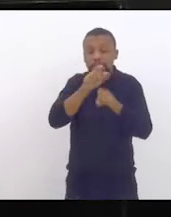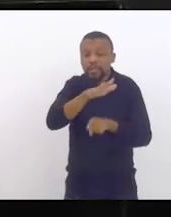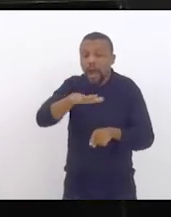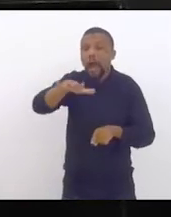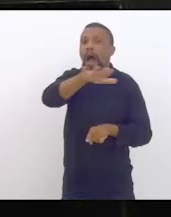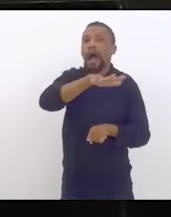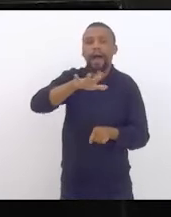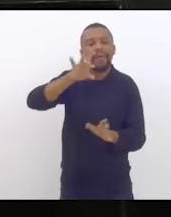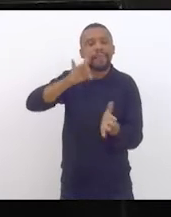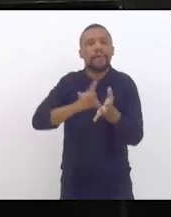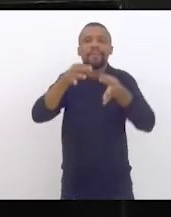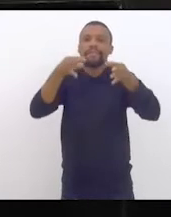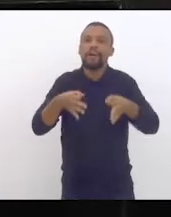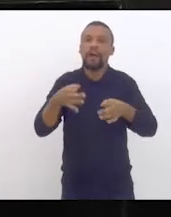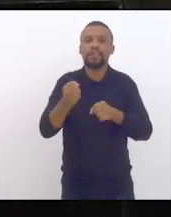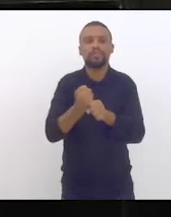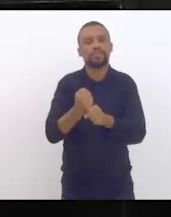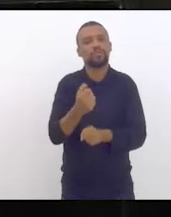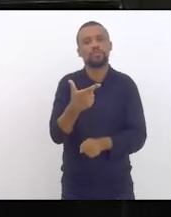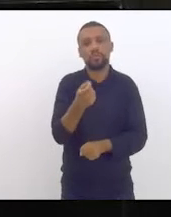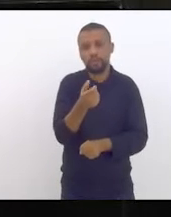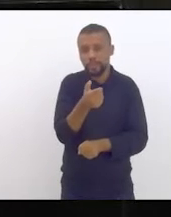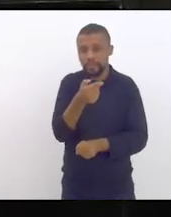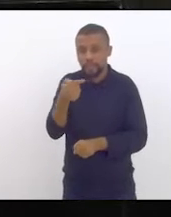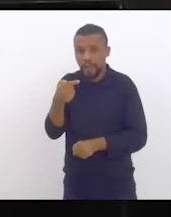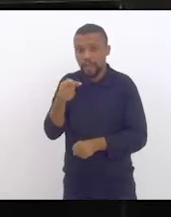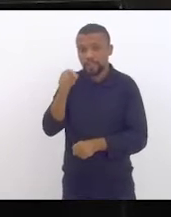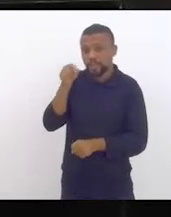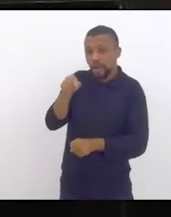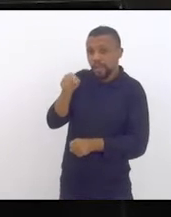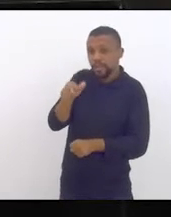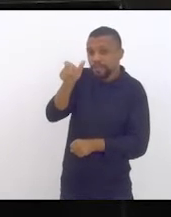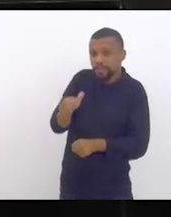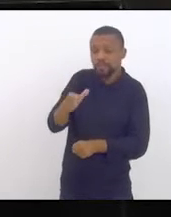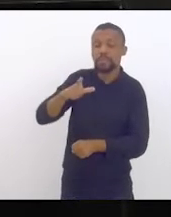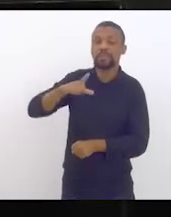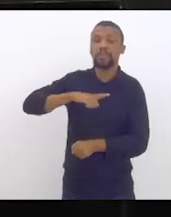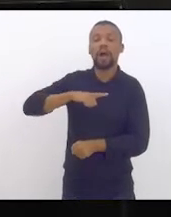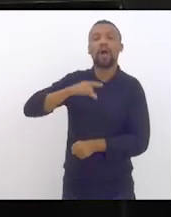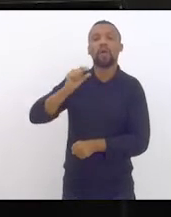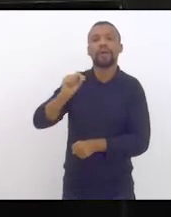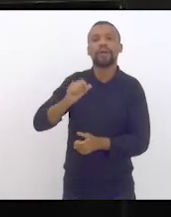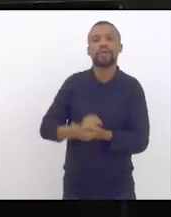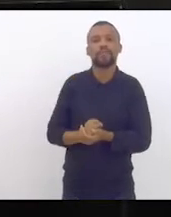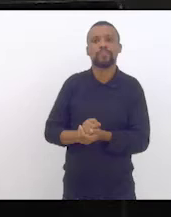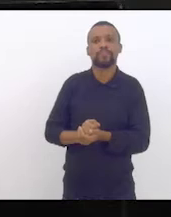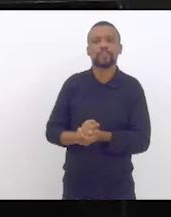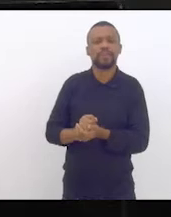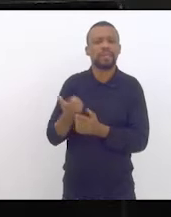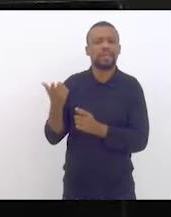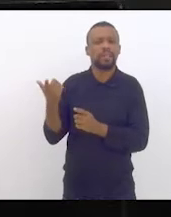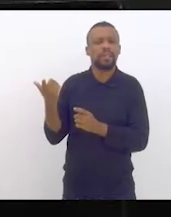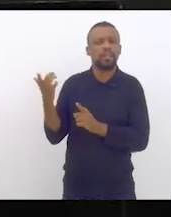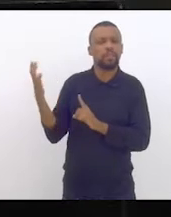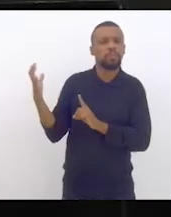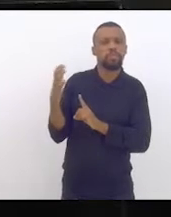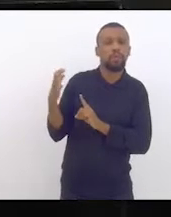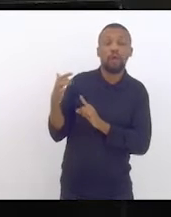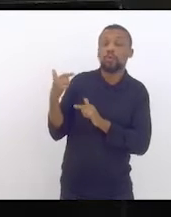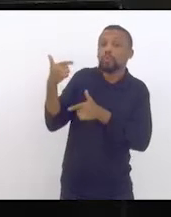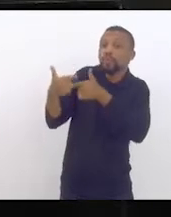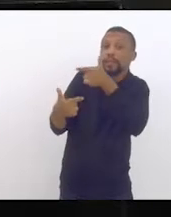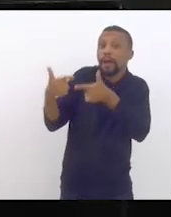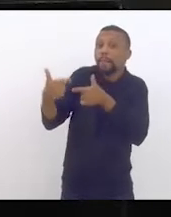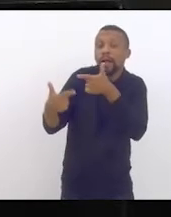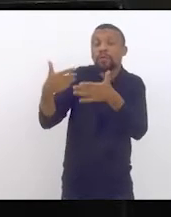é fato que em 2017 ali estava instalado e muito reflexo dos trabalhos